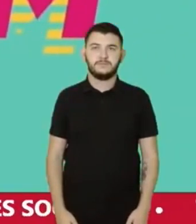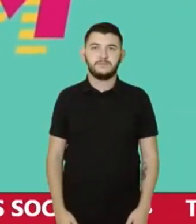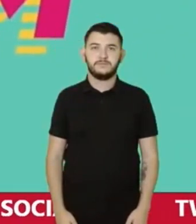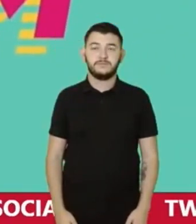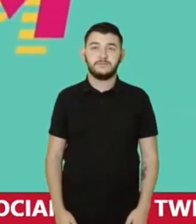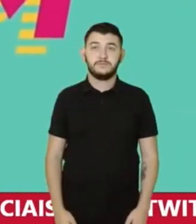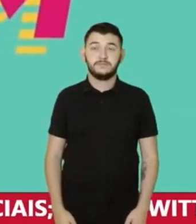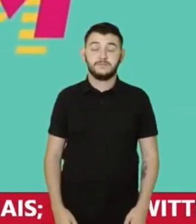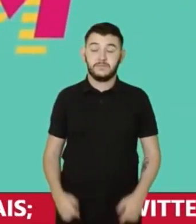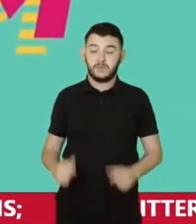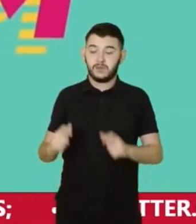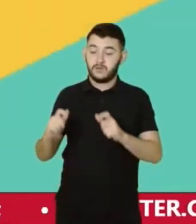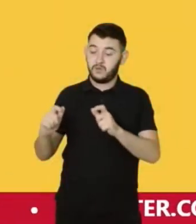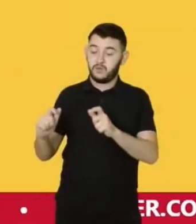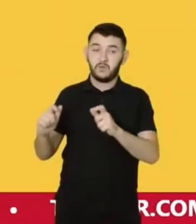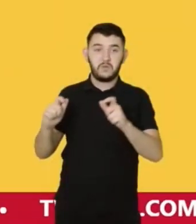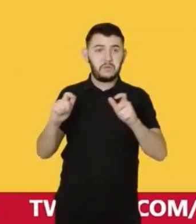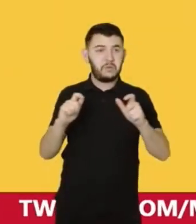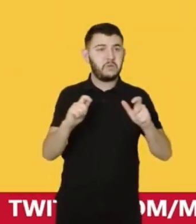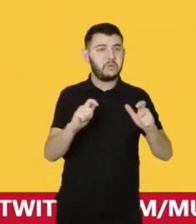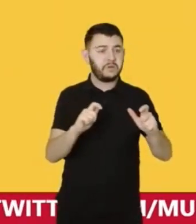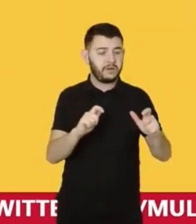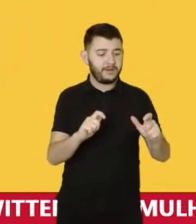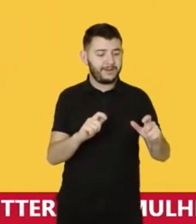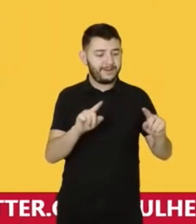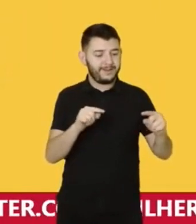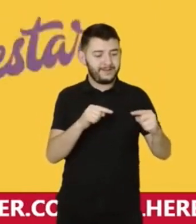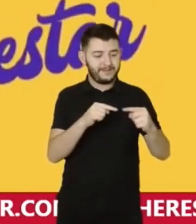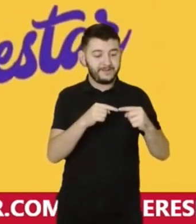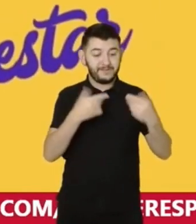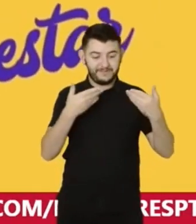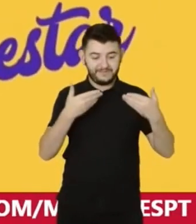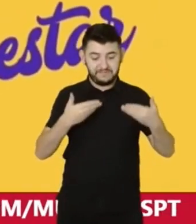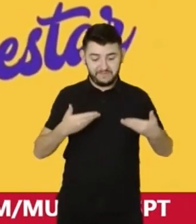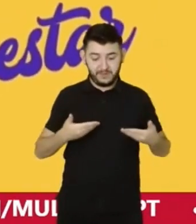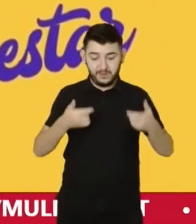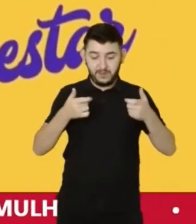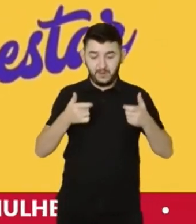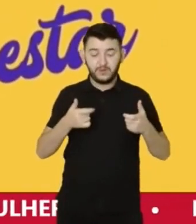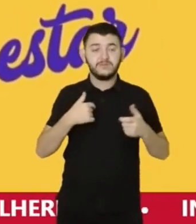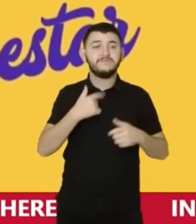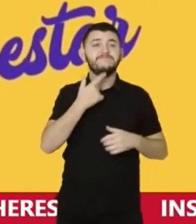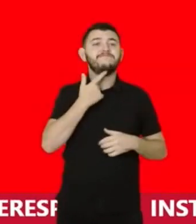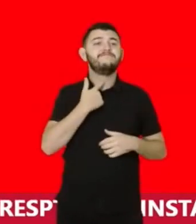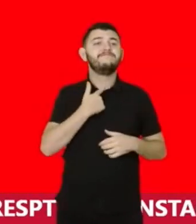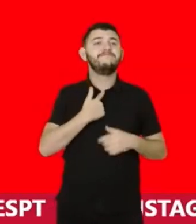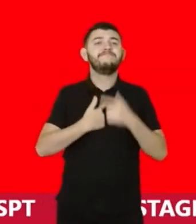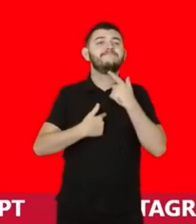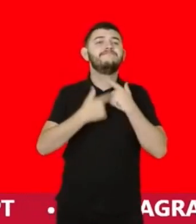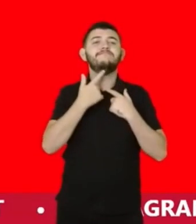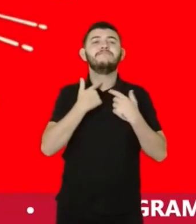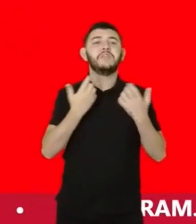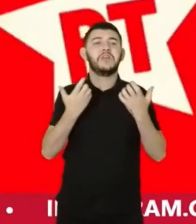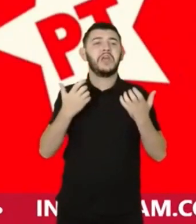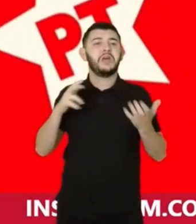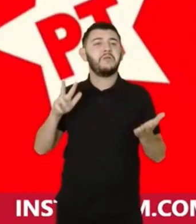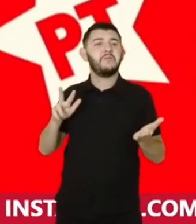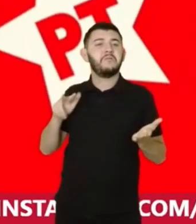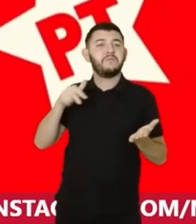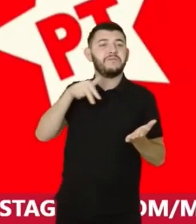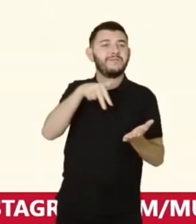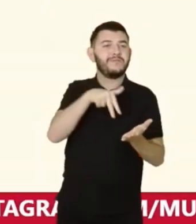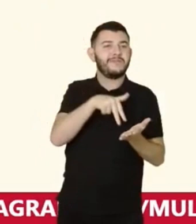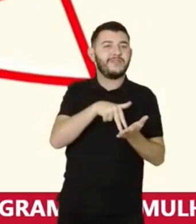lugar que é bom pra mim, é onde eu quiser estar. A estrela ainda